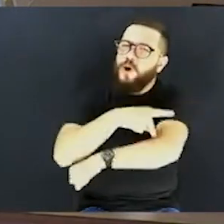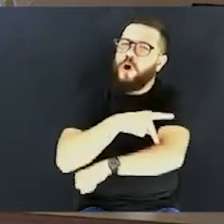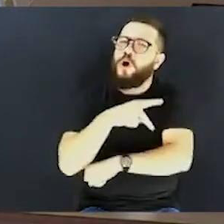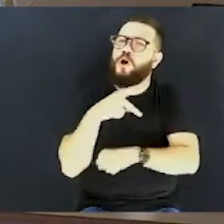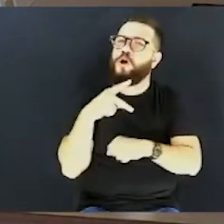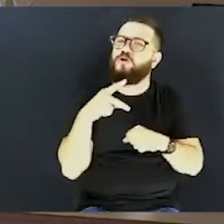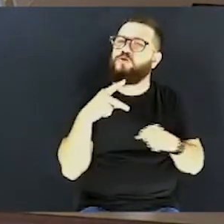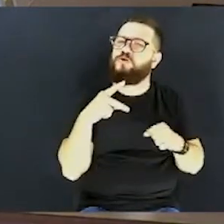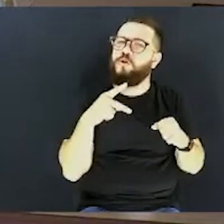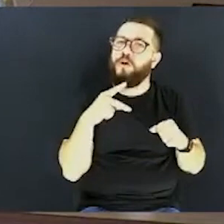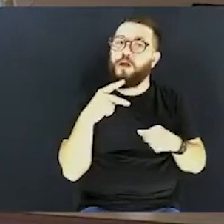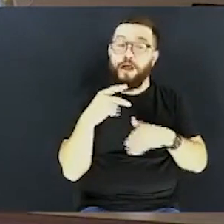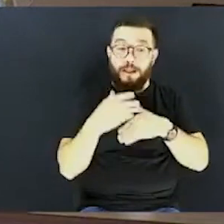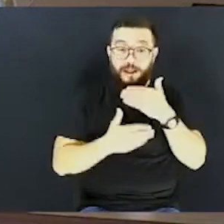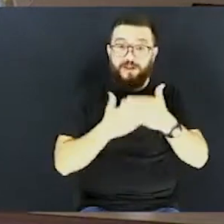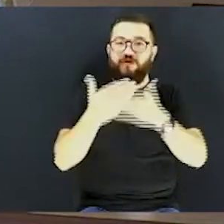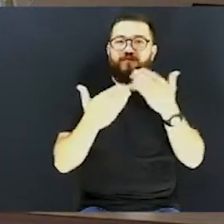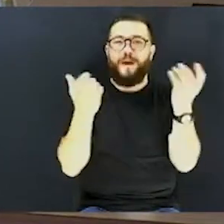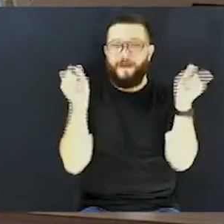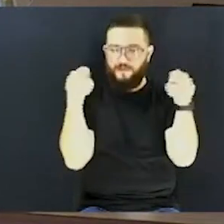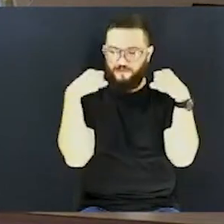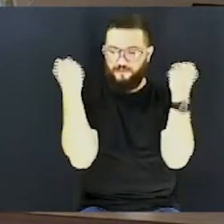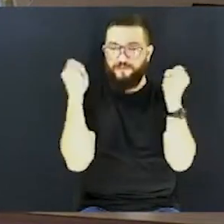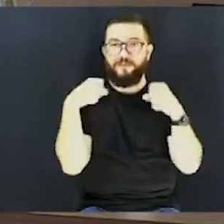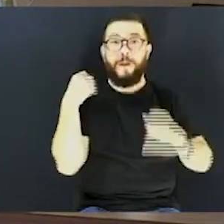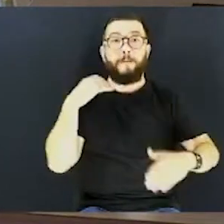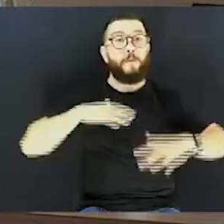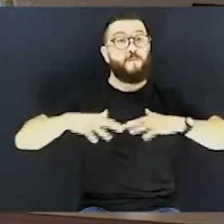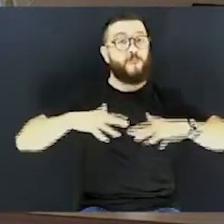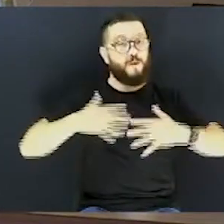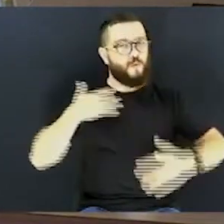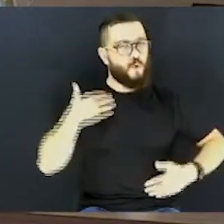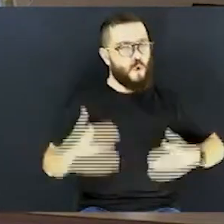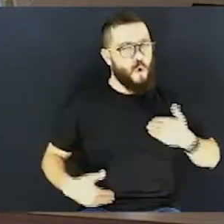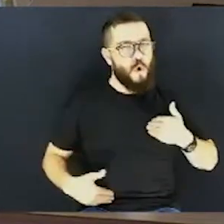motor, nutricional e tantas outras coisas que são